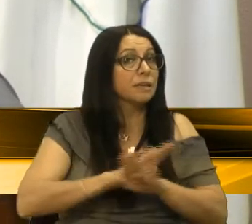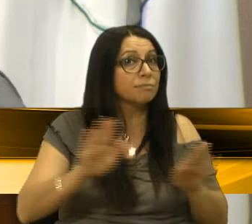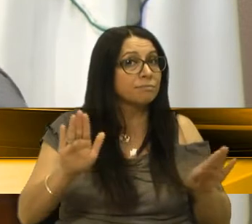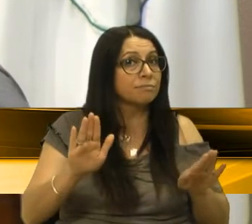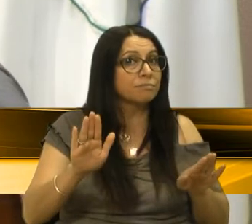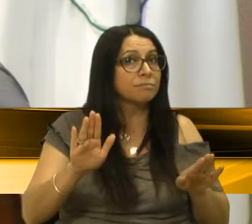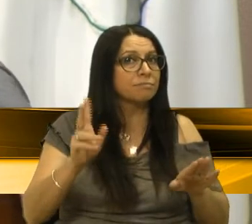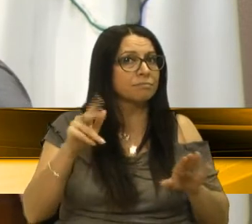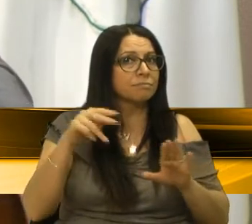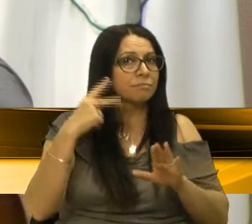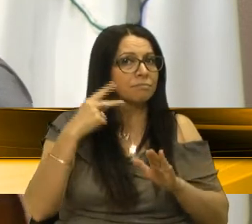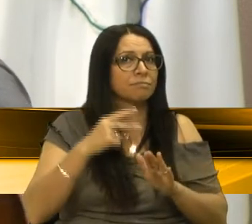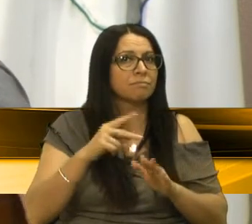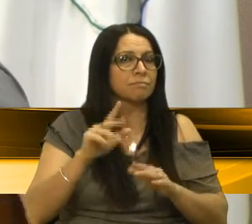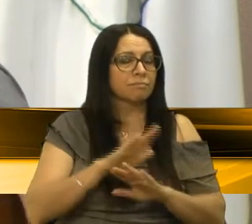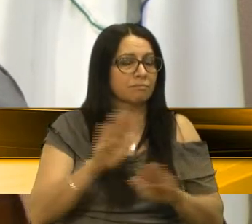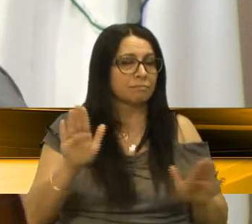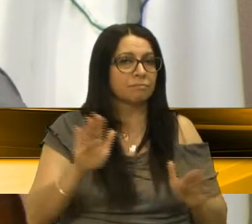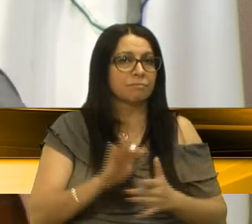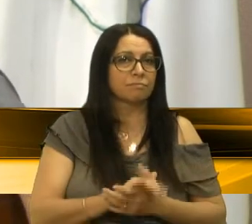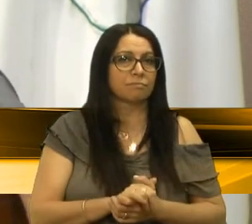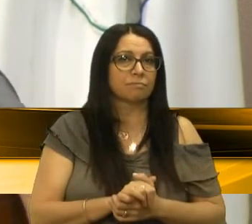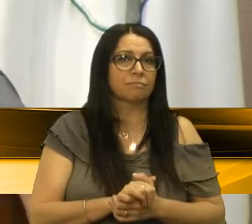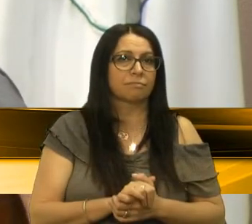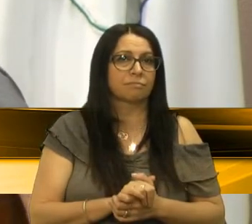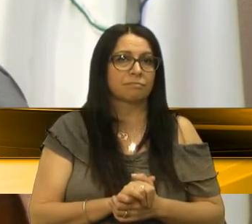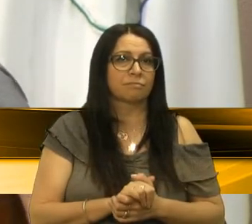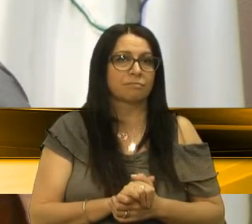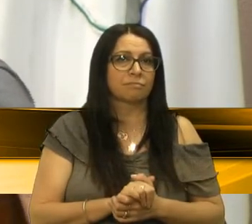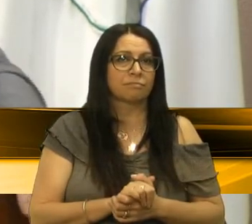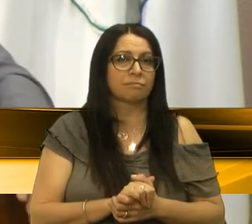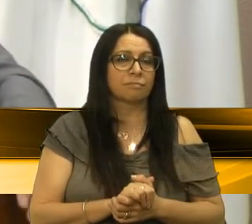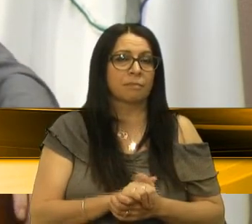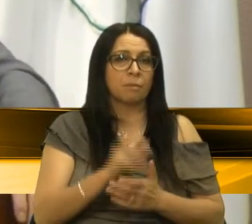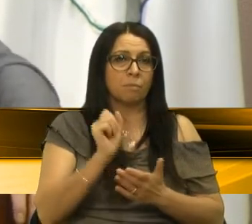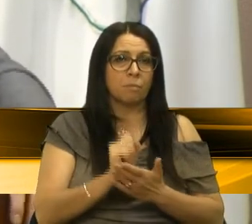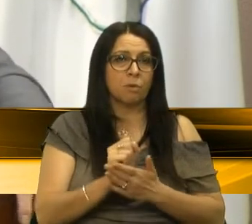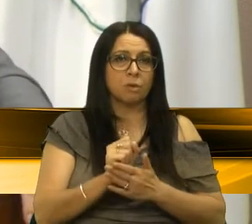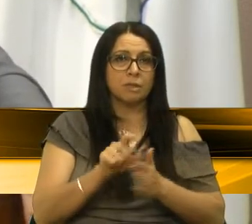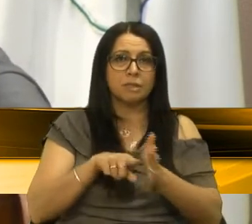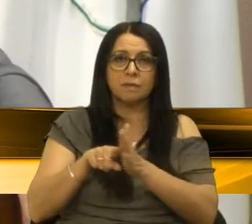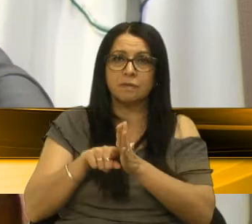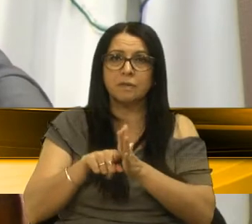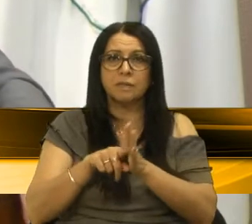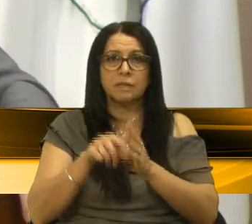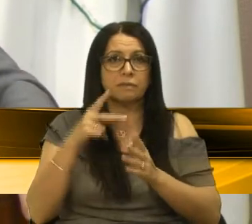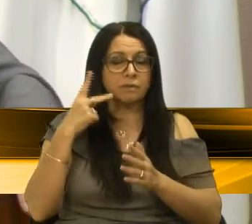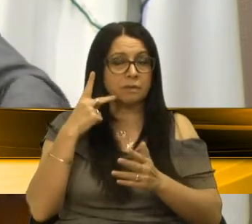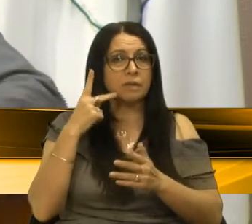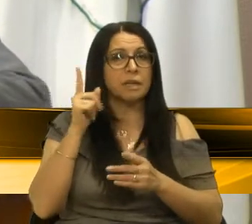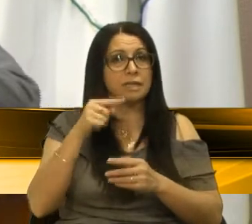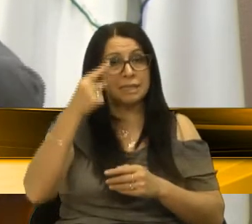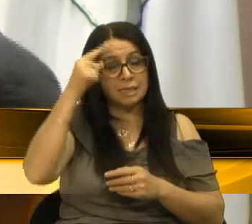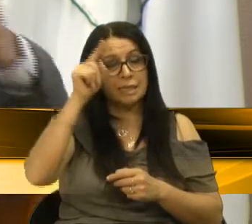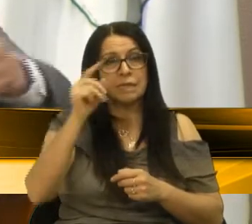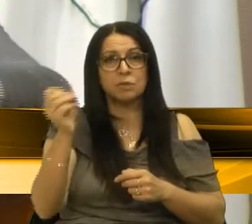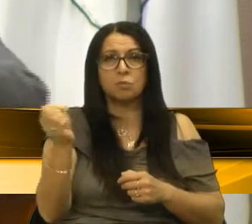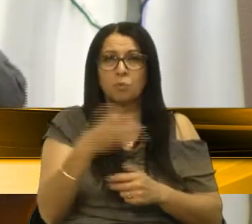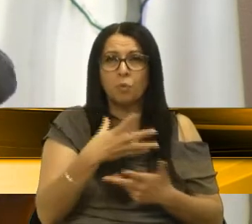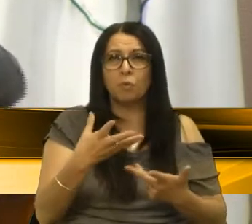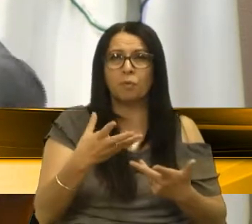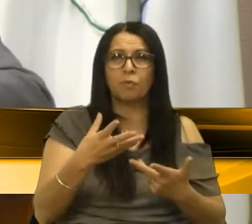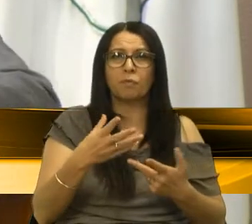na política. Tem que acabar para que a gente possa depurar realmente a política. Essa é a ideia do novo, essa é a ideia